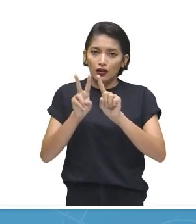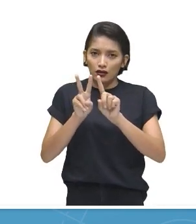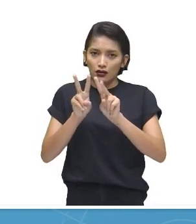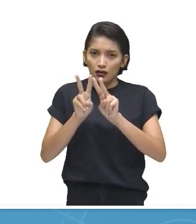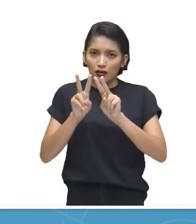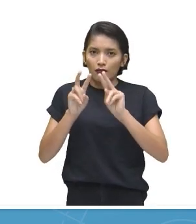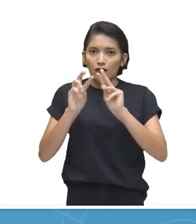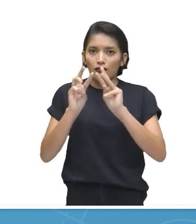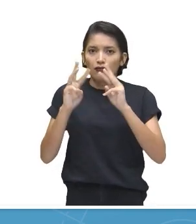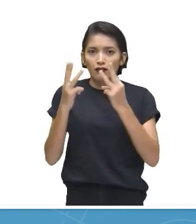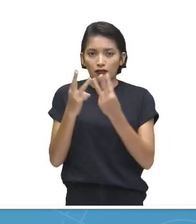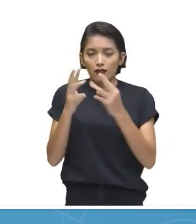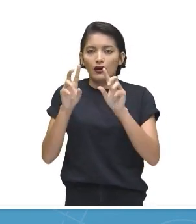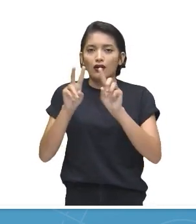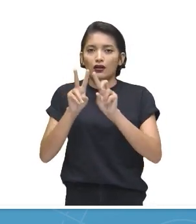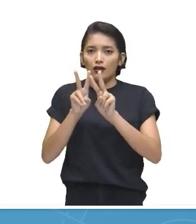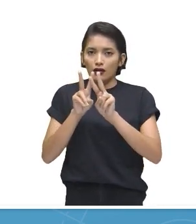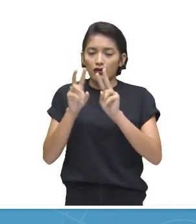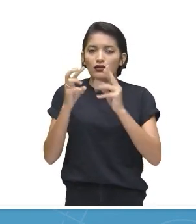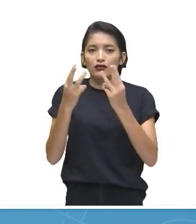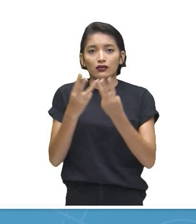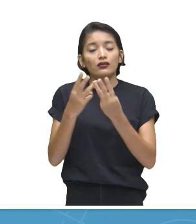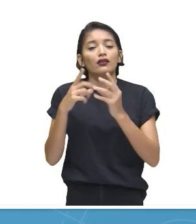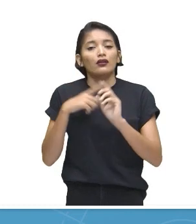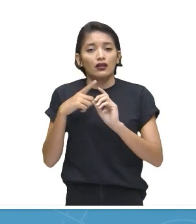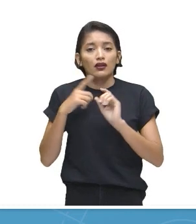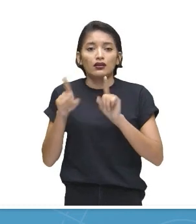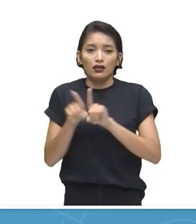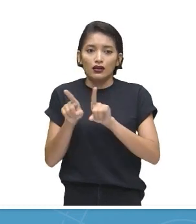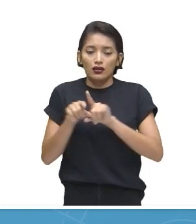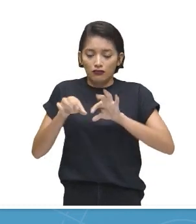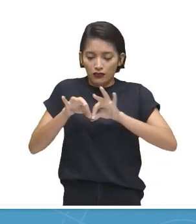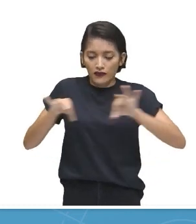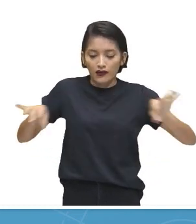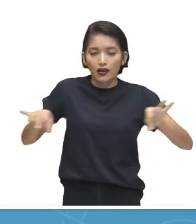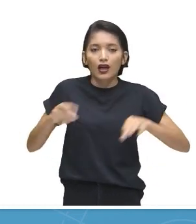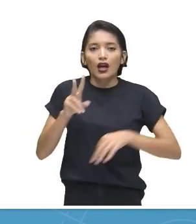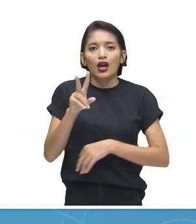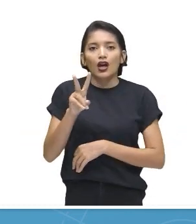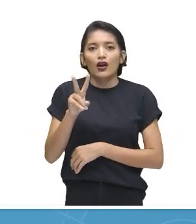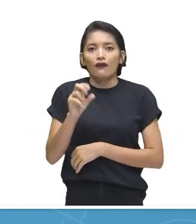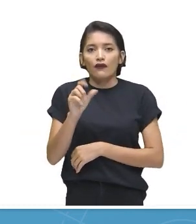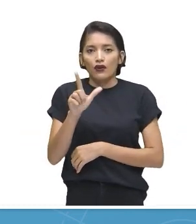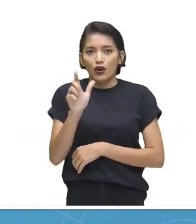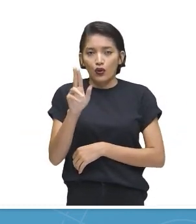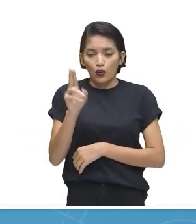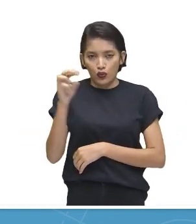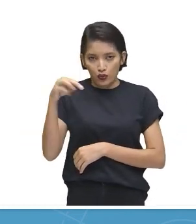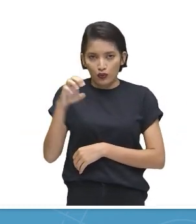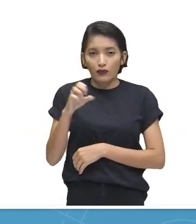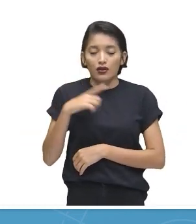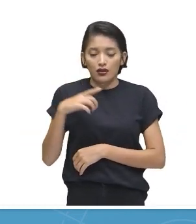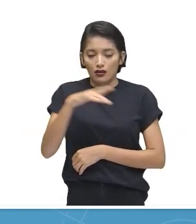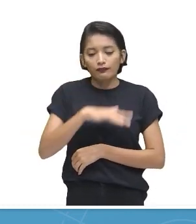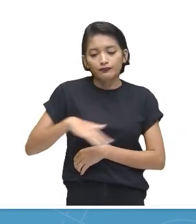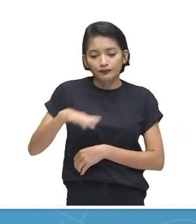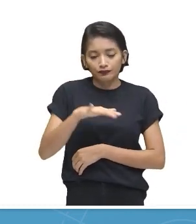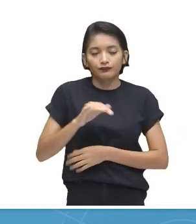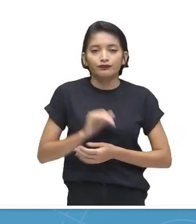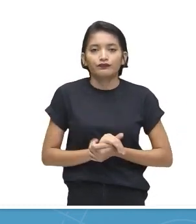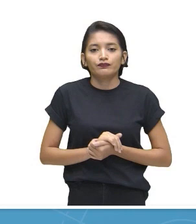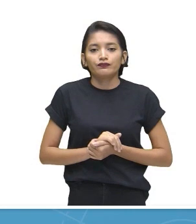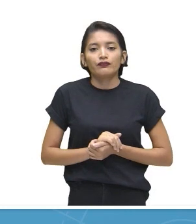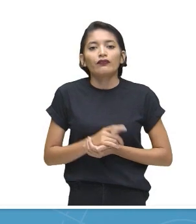no espaço, né? O volume. A gente pode medir através do volume o lugar que essa matéria vai ocupar no espaço. Então,